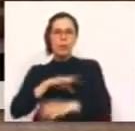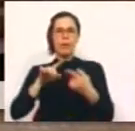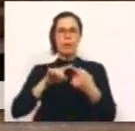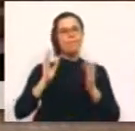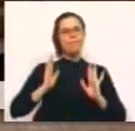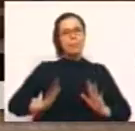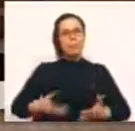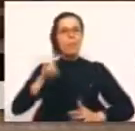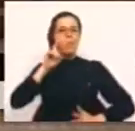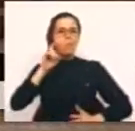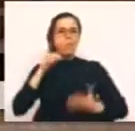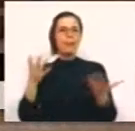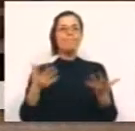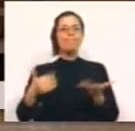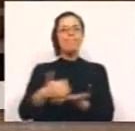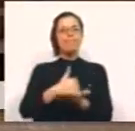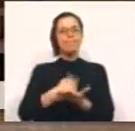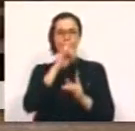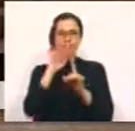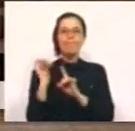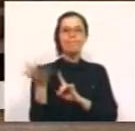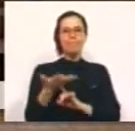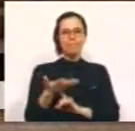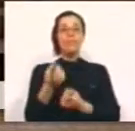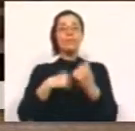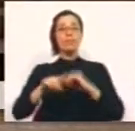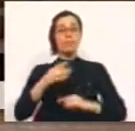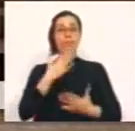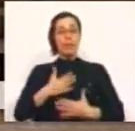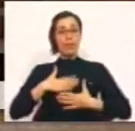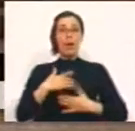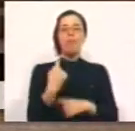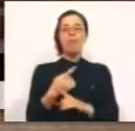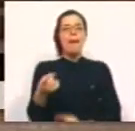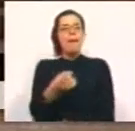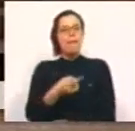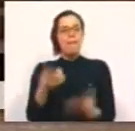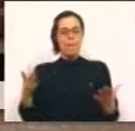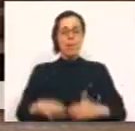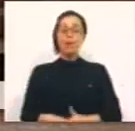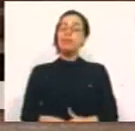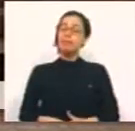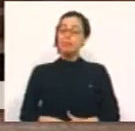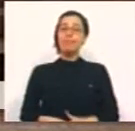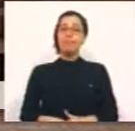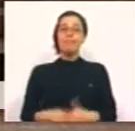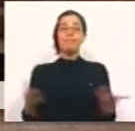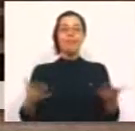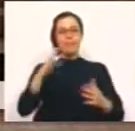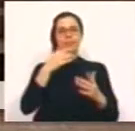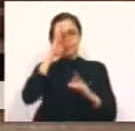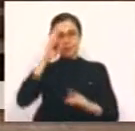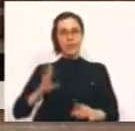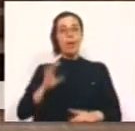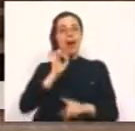a necessidade de preservar os recursos ambientais e porque nos trouxe também a paz. Por isso mesmo, aos militares